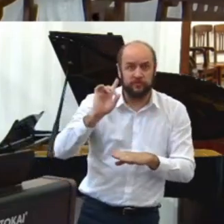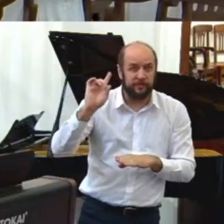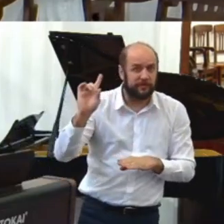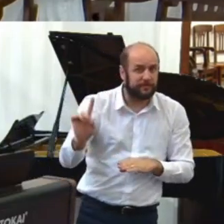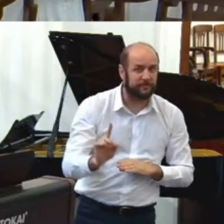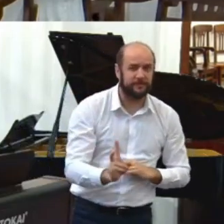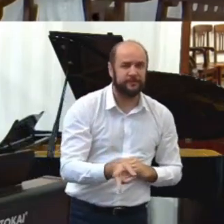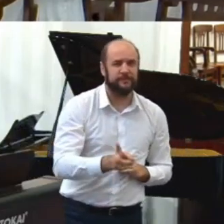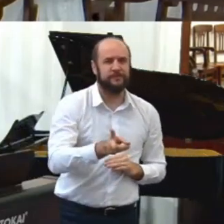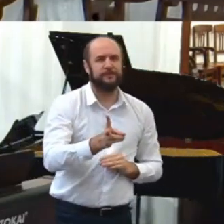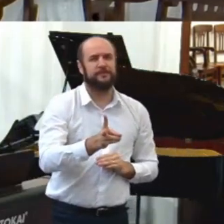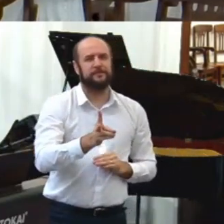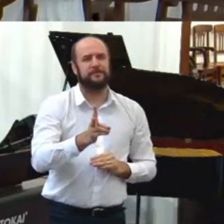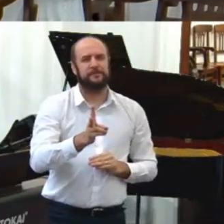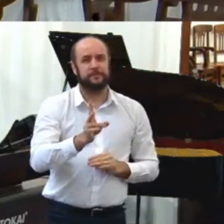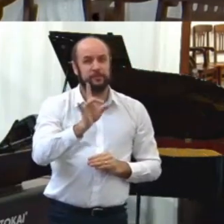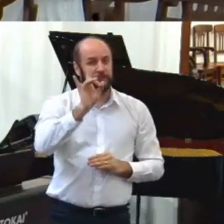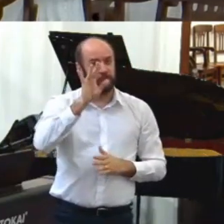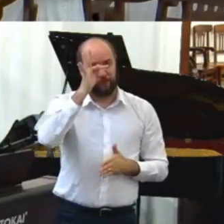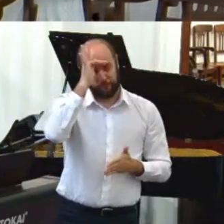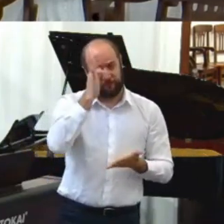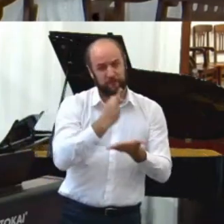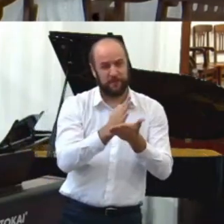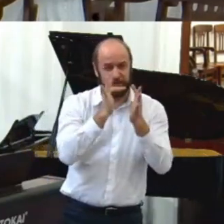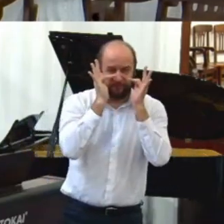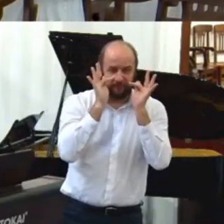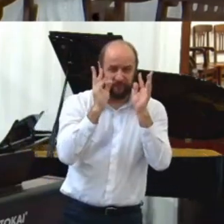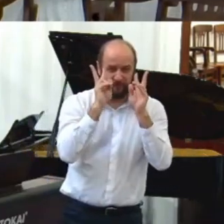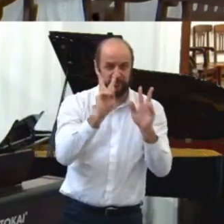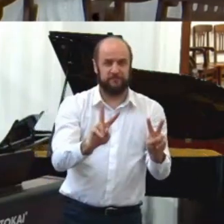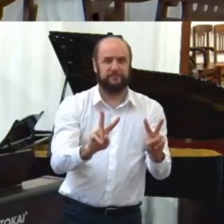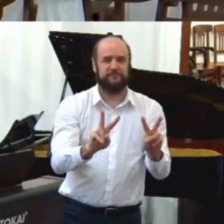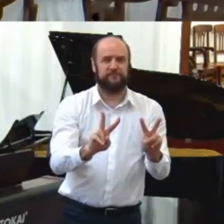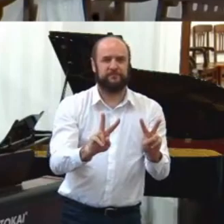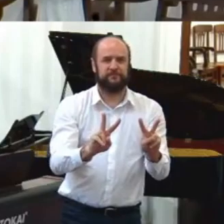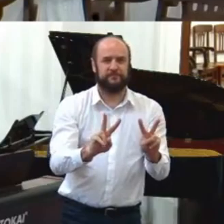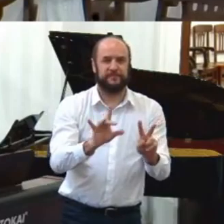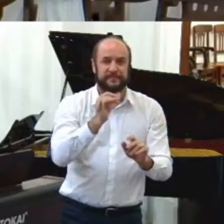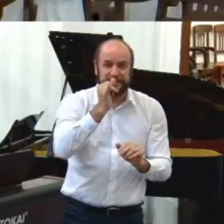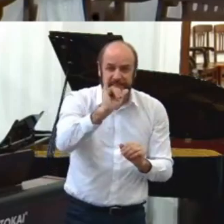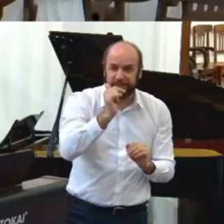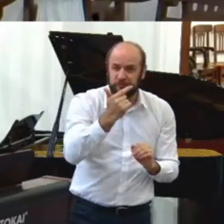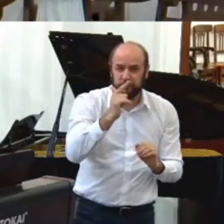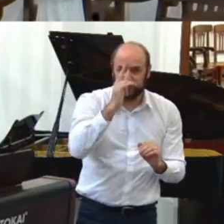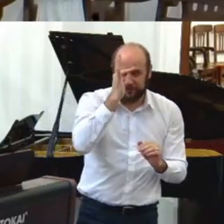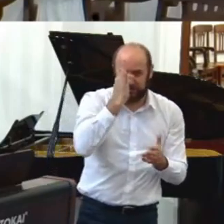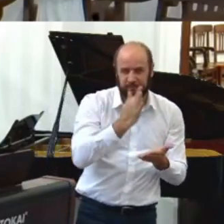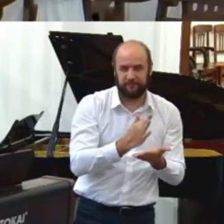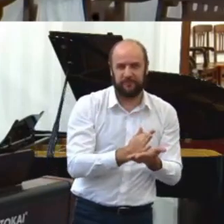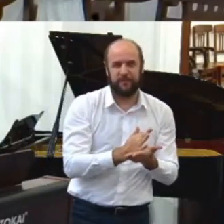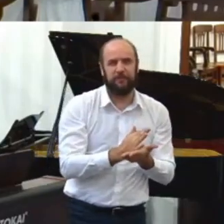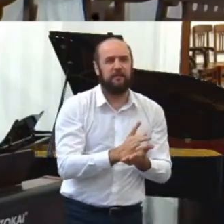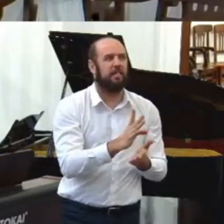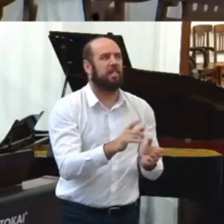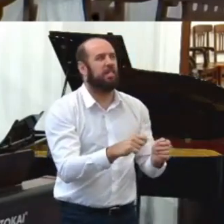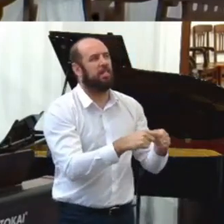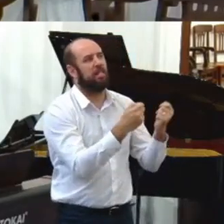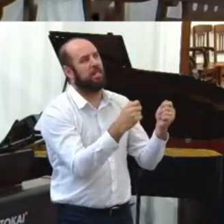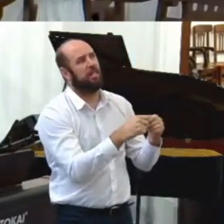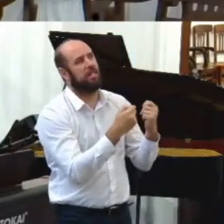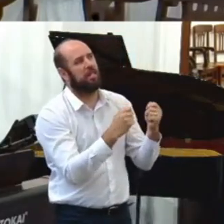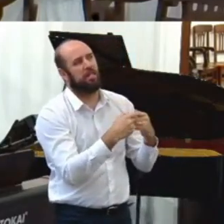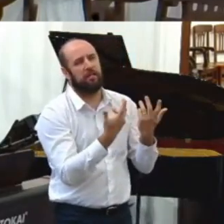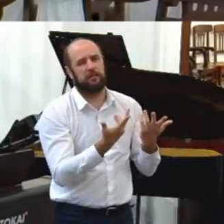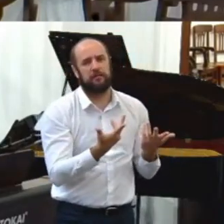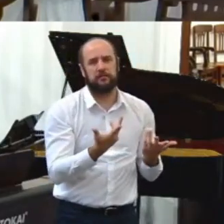atrocidades, só quem tem fé vê. Sem fé, tudo é obra do acaso. Com fé, tudo é